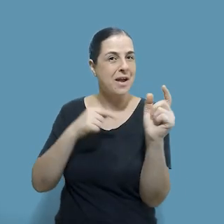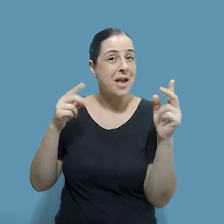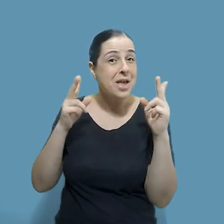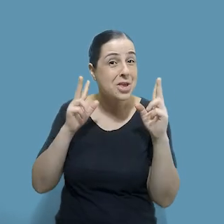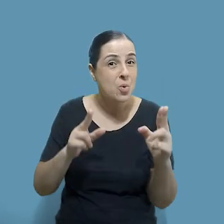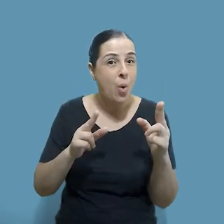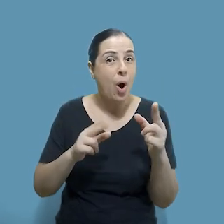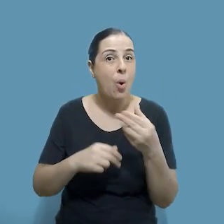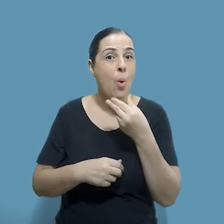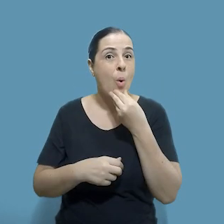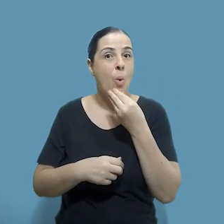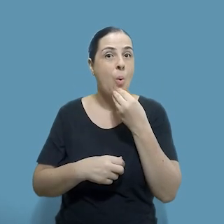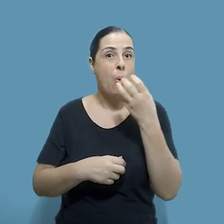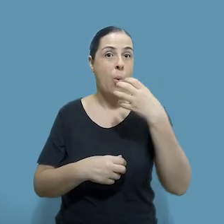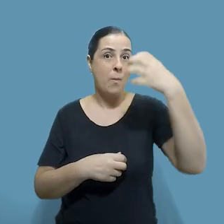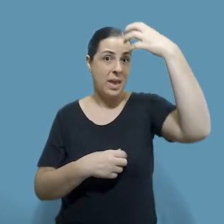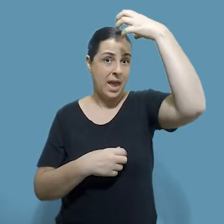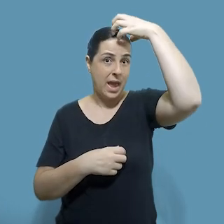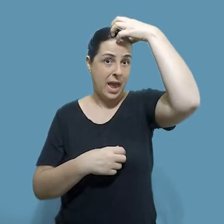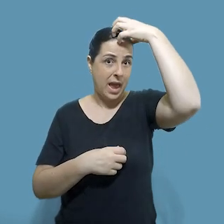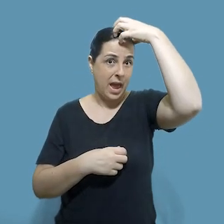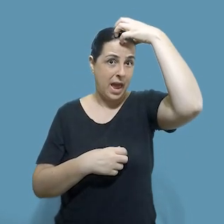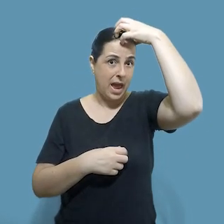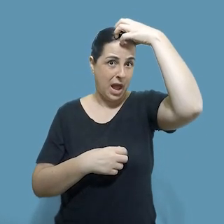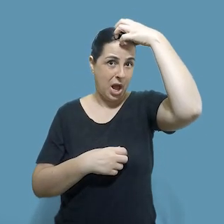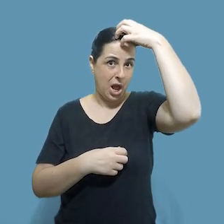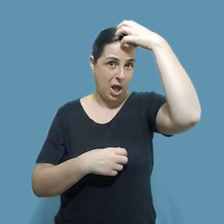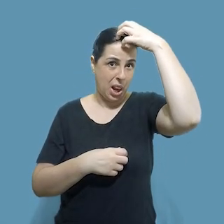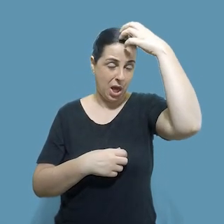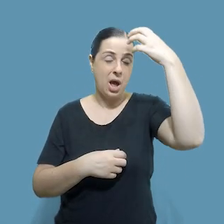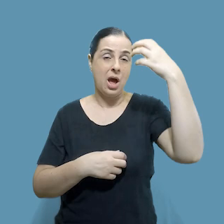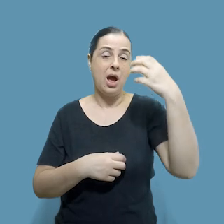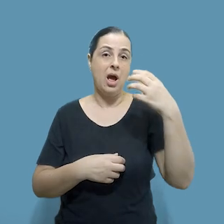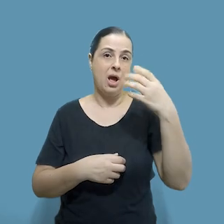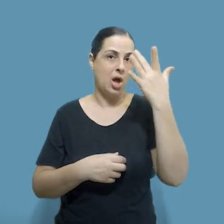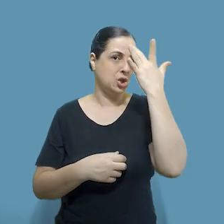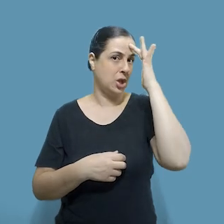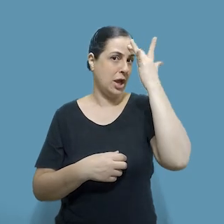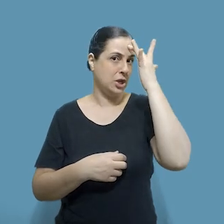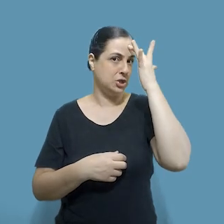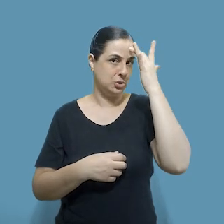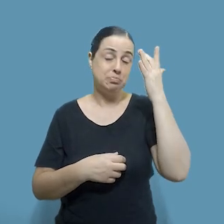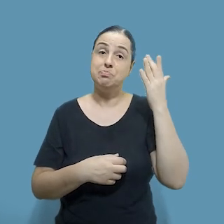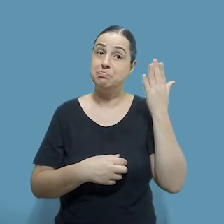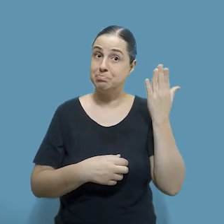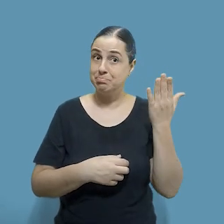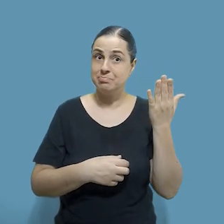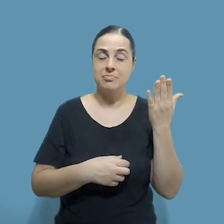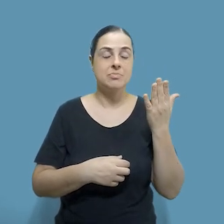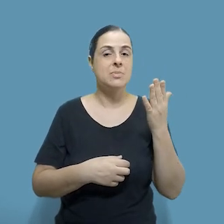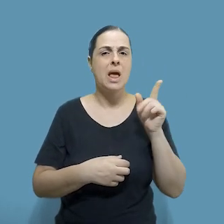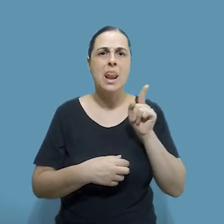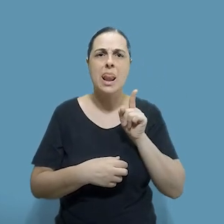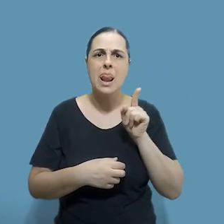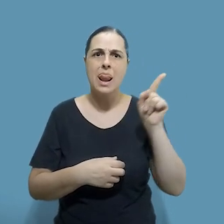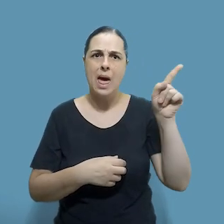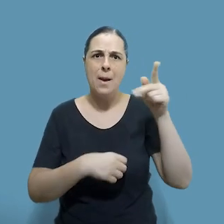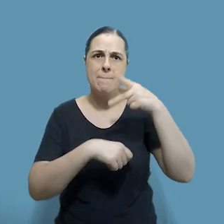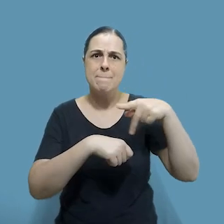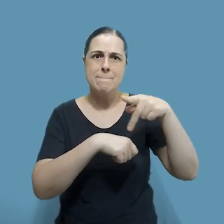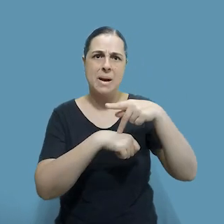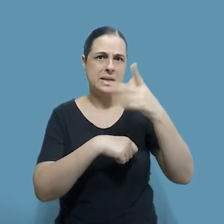tal. Mas na época, e mesmo hoje, a gente não conhece a história da Índia para saber. Na Índia, ele é uma figura